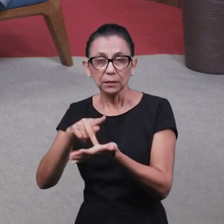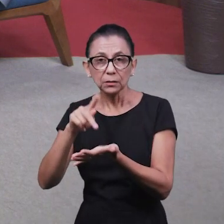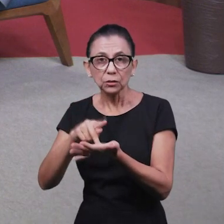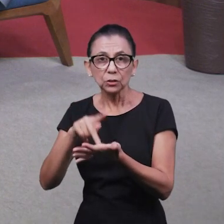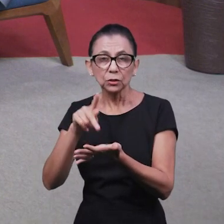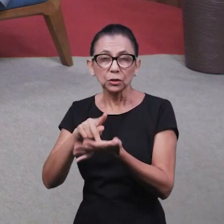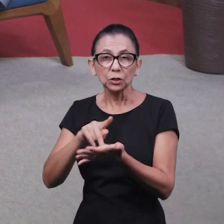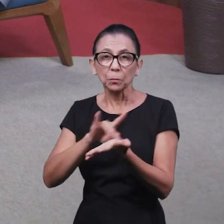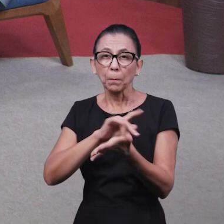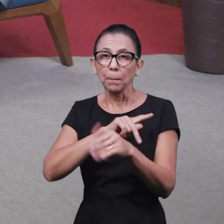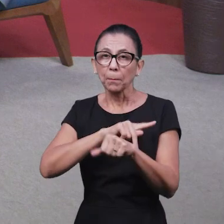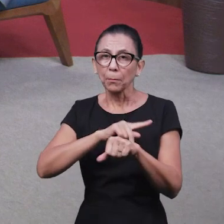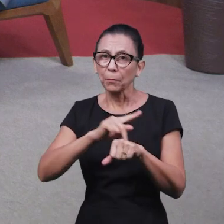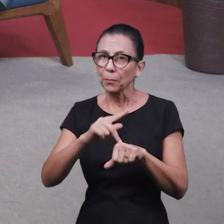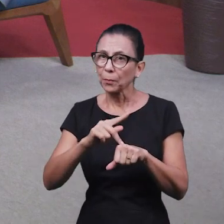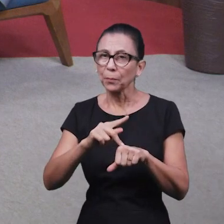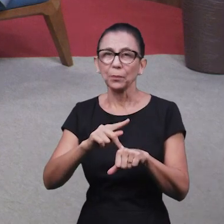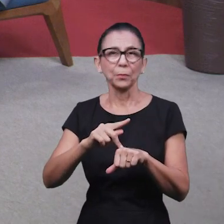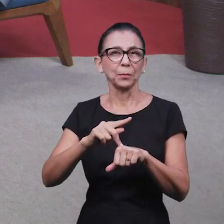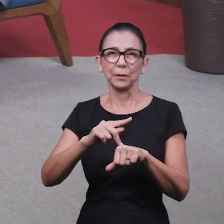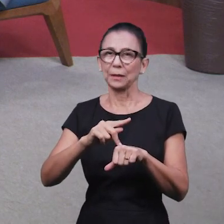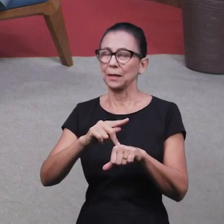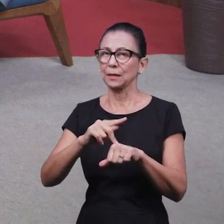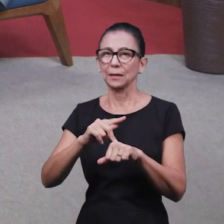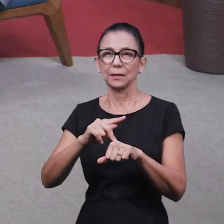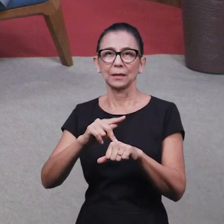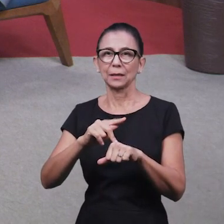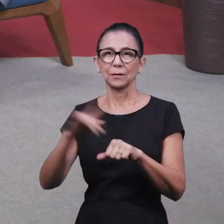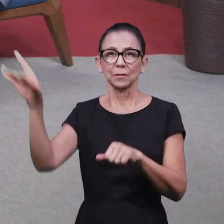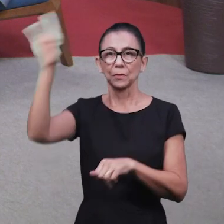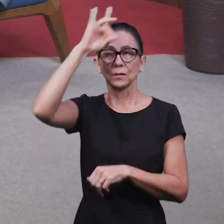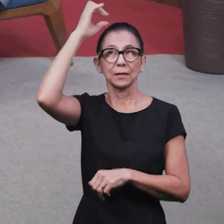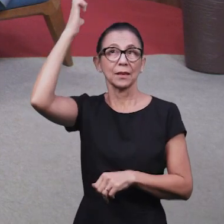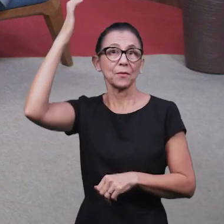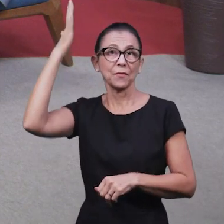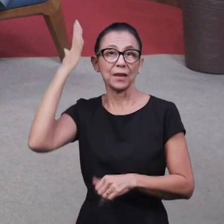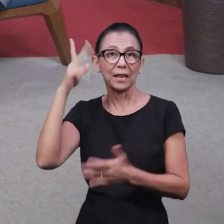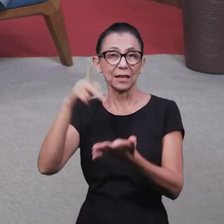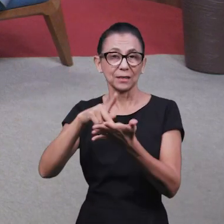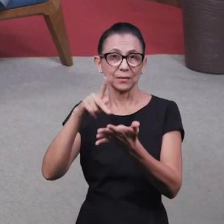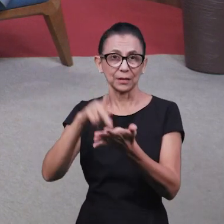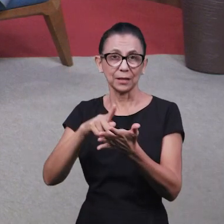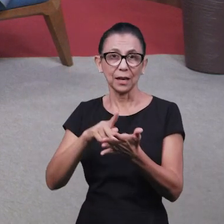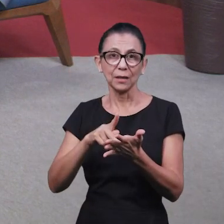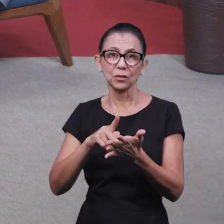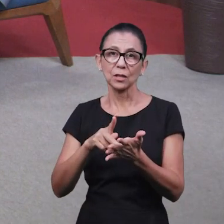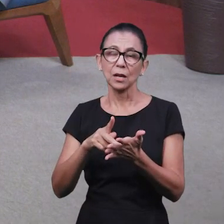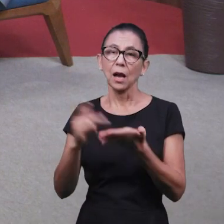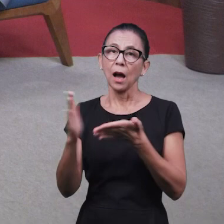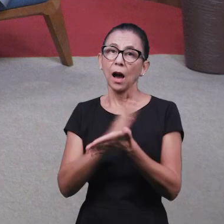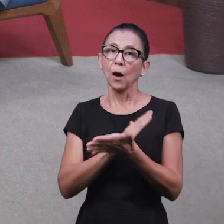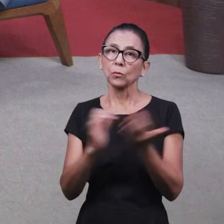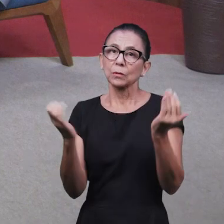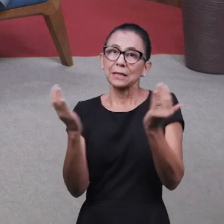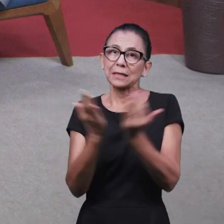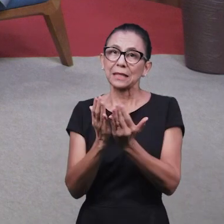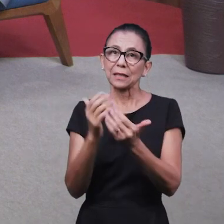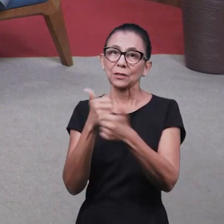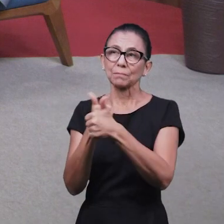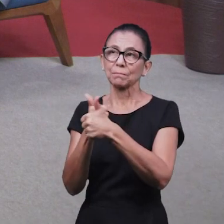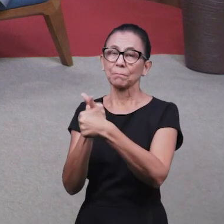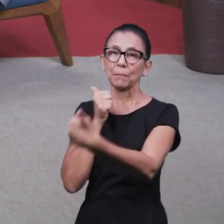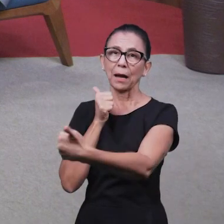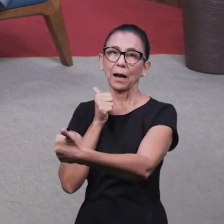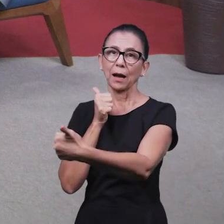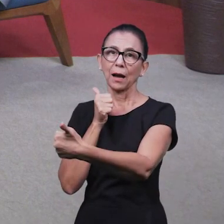da verdade genuína, a verdade, vamos dizer, revelada pelo Espírito Santo. Então, esse momento, portanto, é um momento em que há um